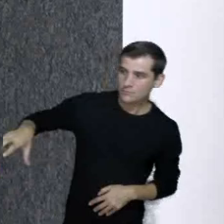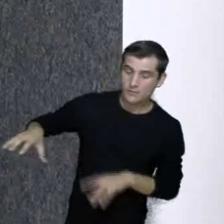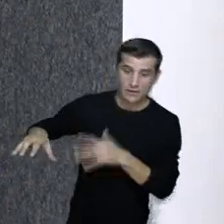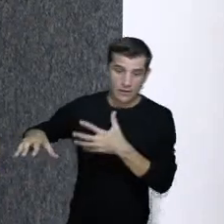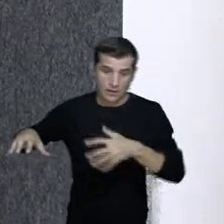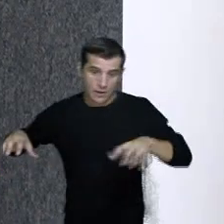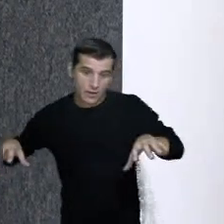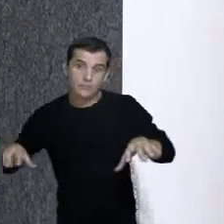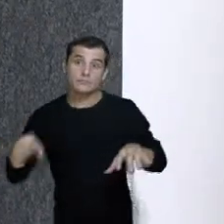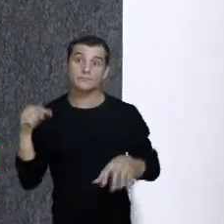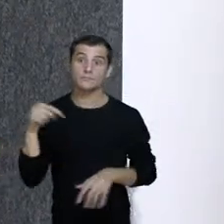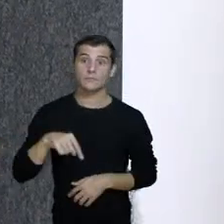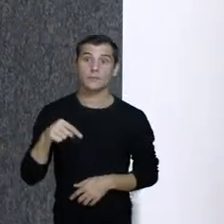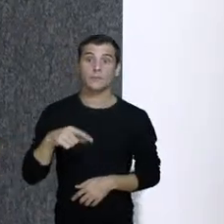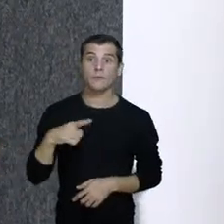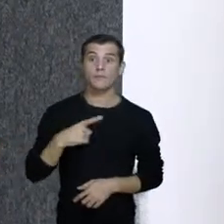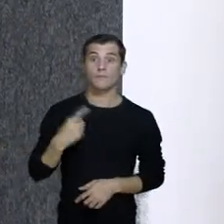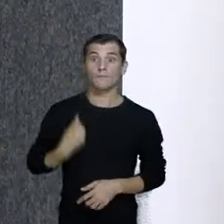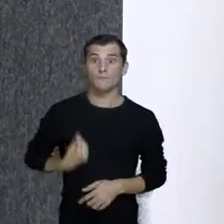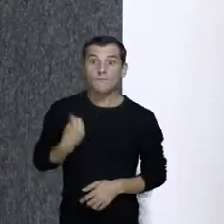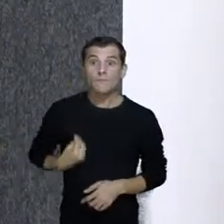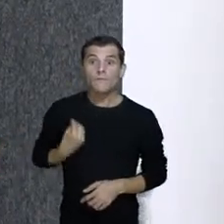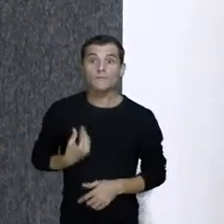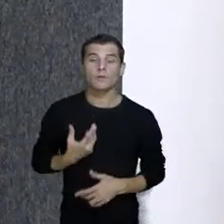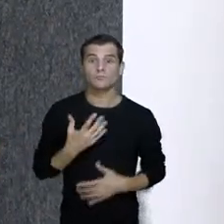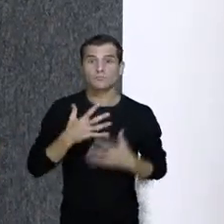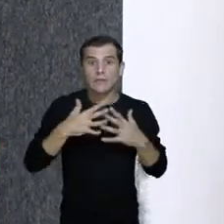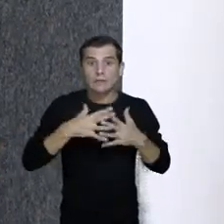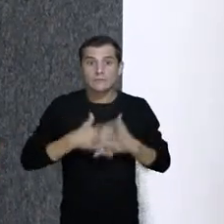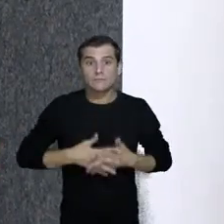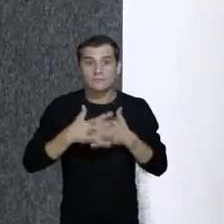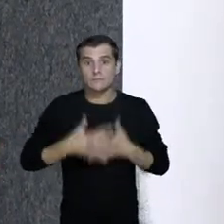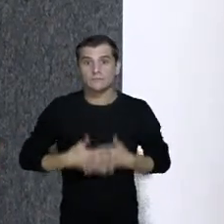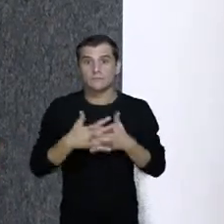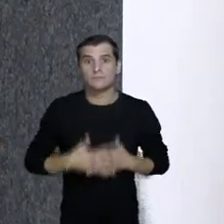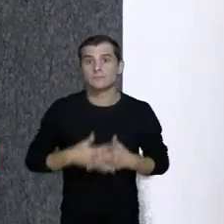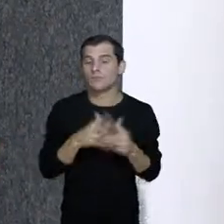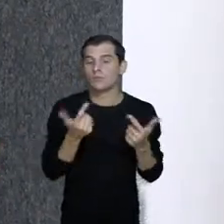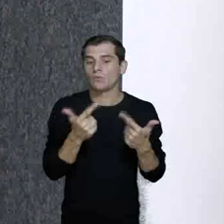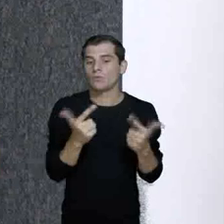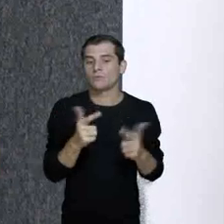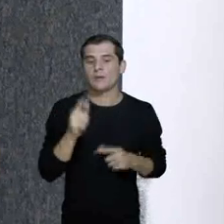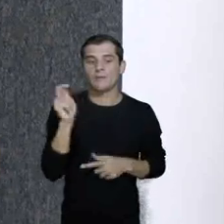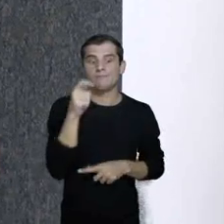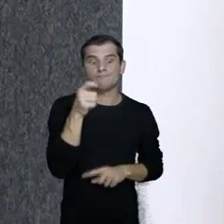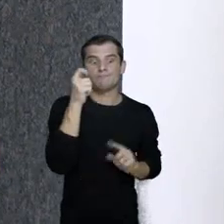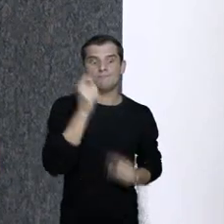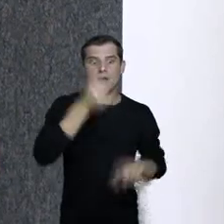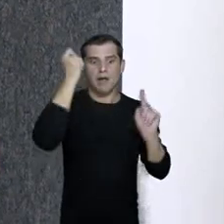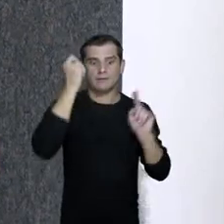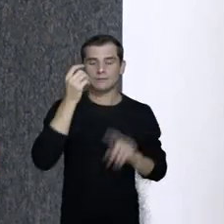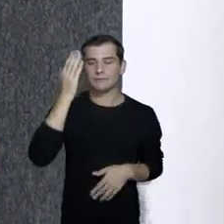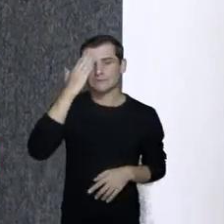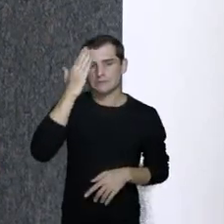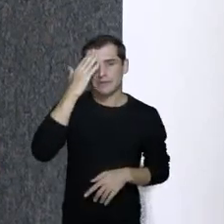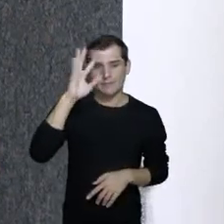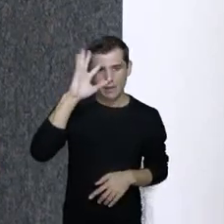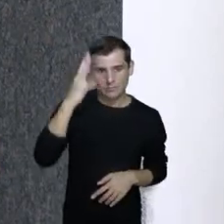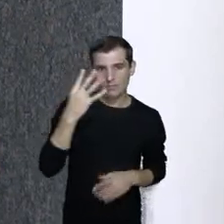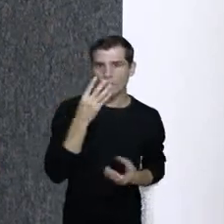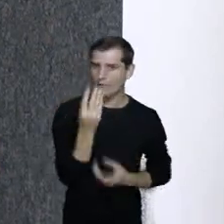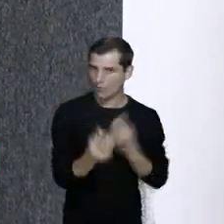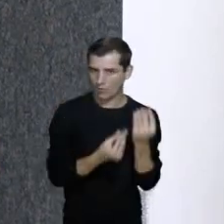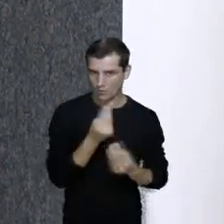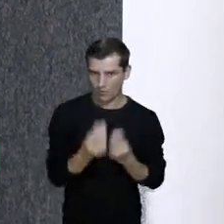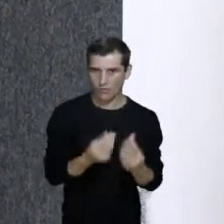que isso é um tema complexo é um tema que não tem uma Fórmula Mágica deputada Marlene tocou no ponto primordial